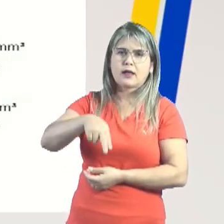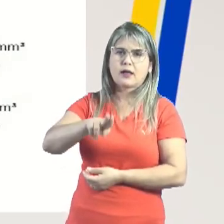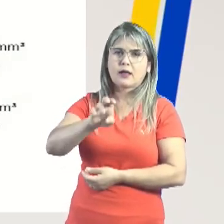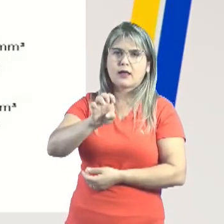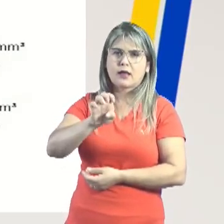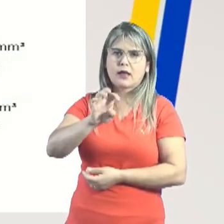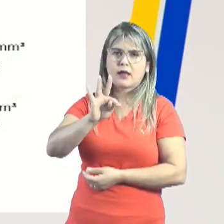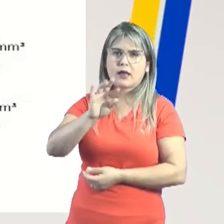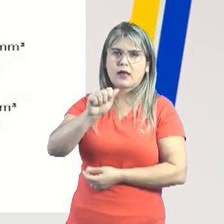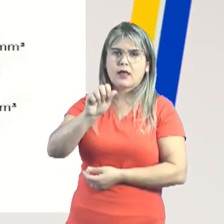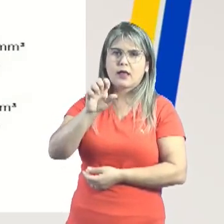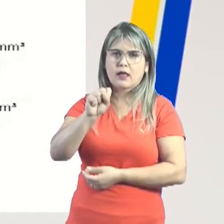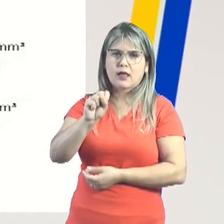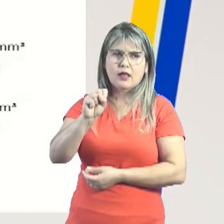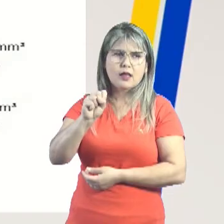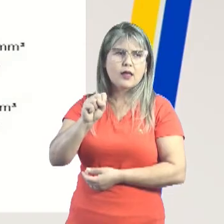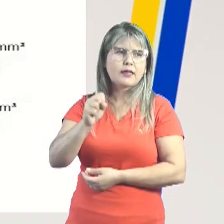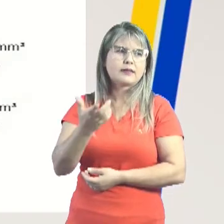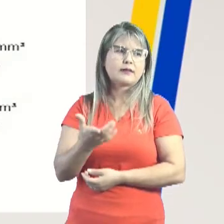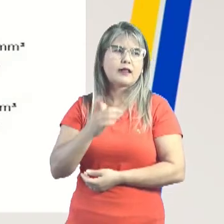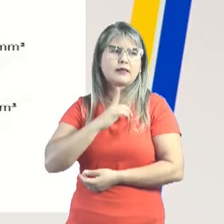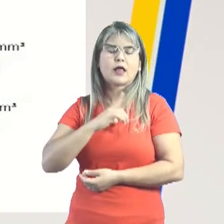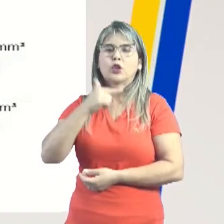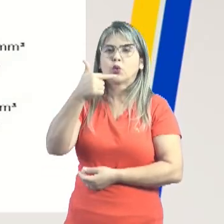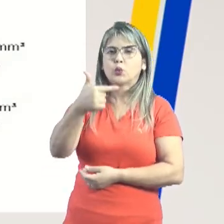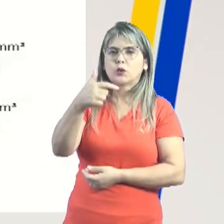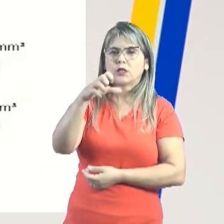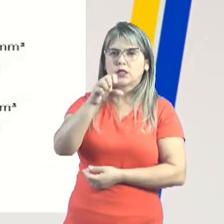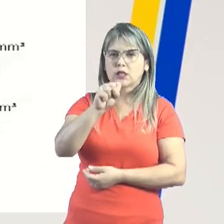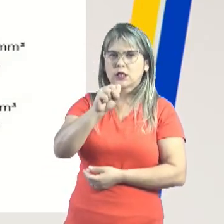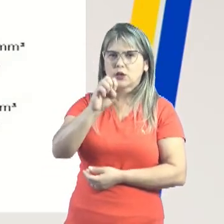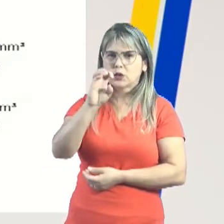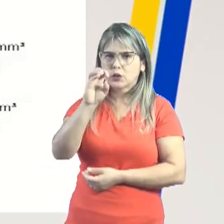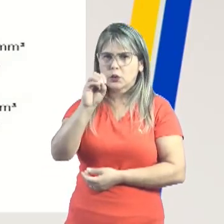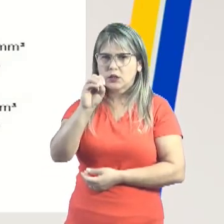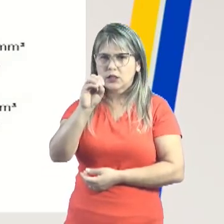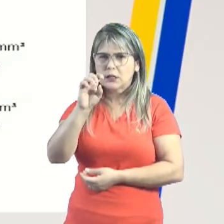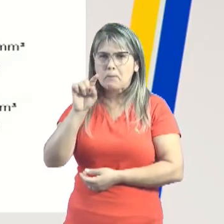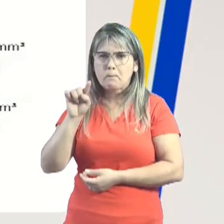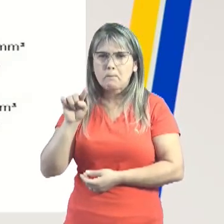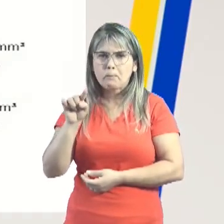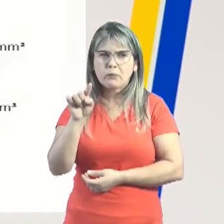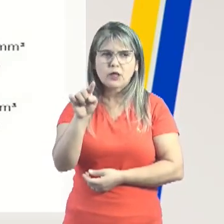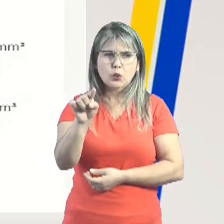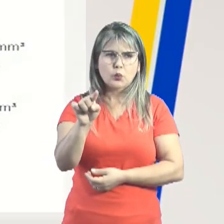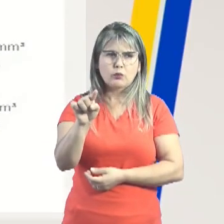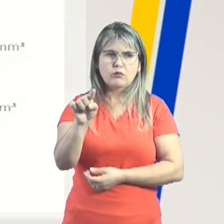normais? Entre 50 e 400 mil. Então, está normal, tá bom?